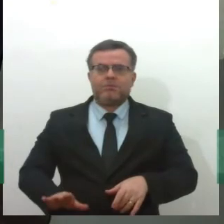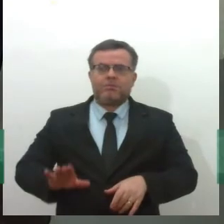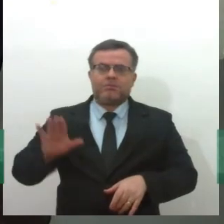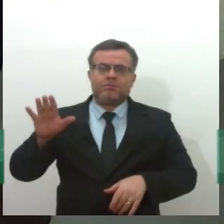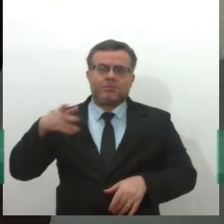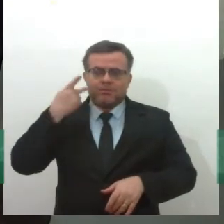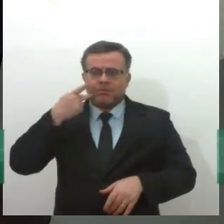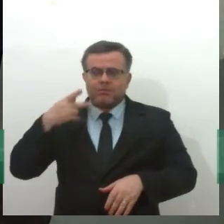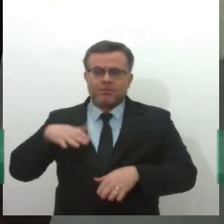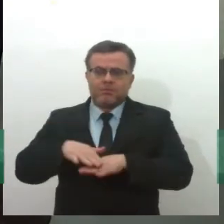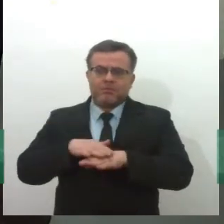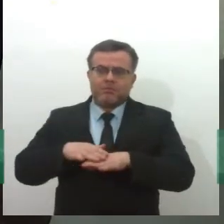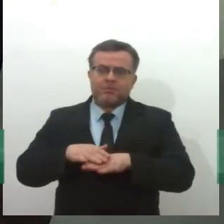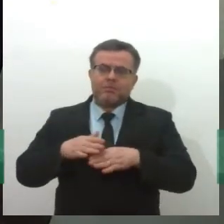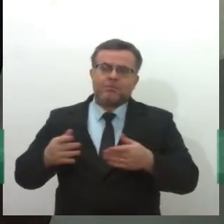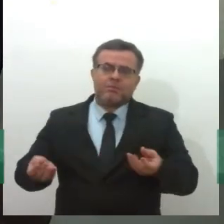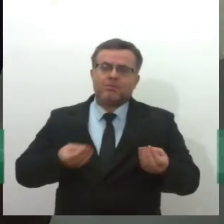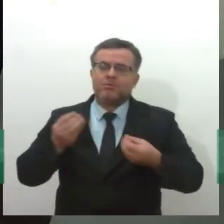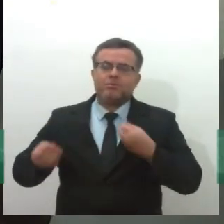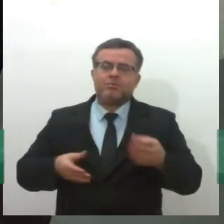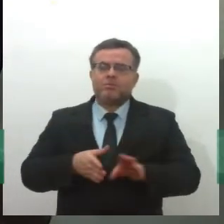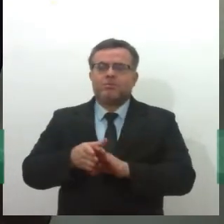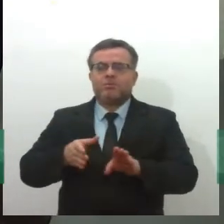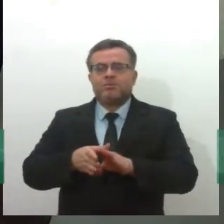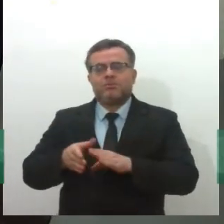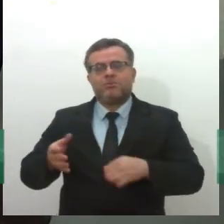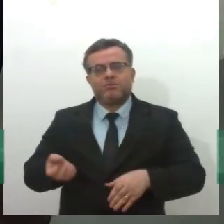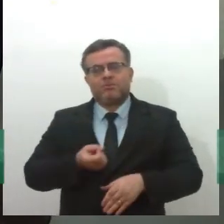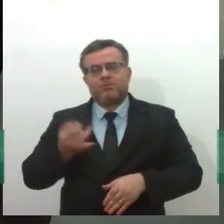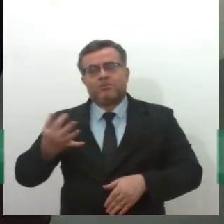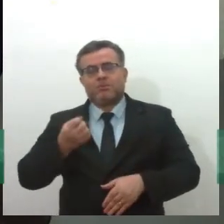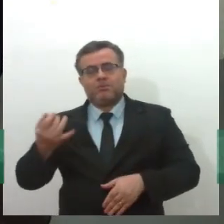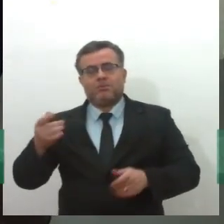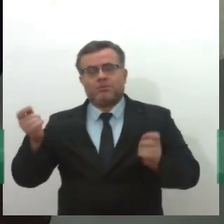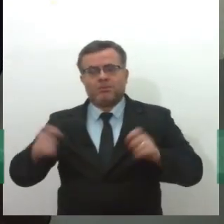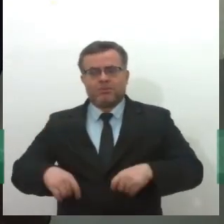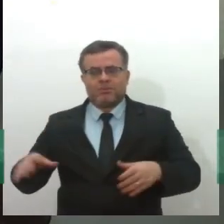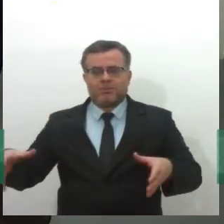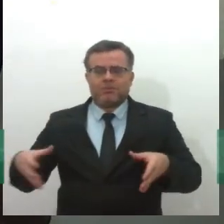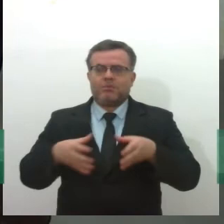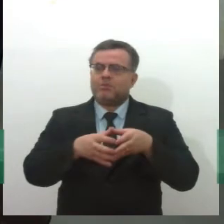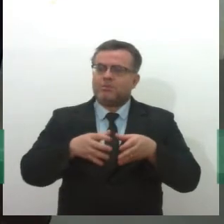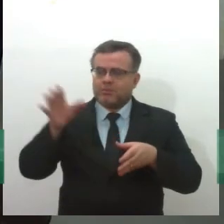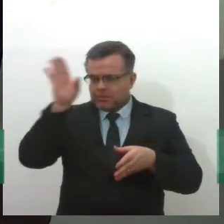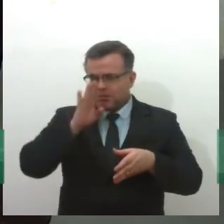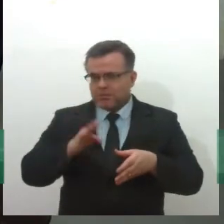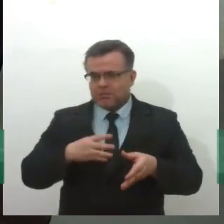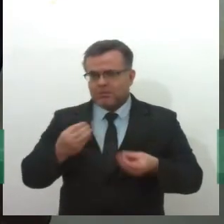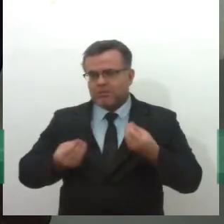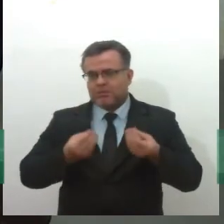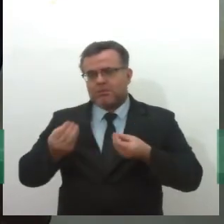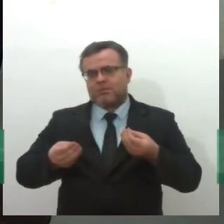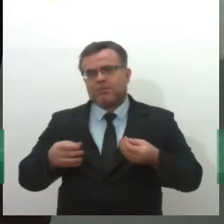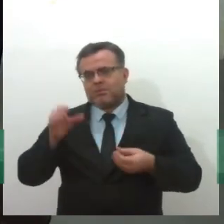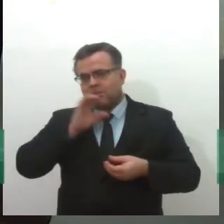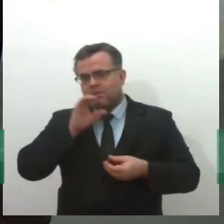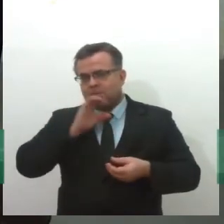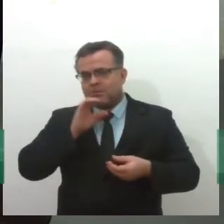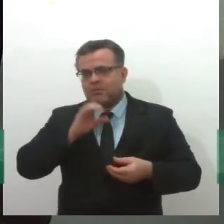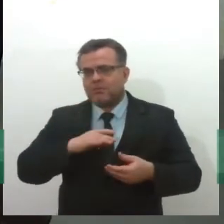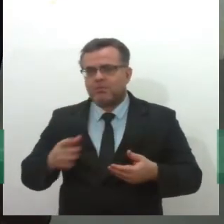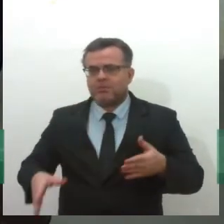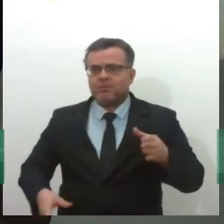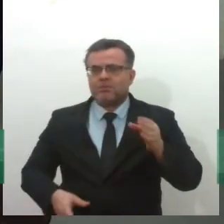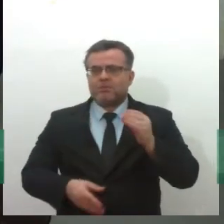razoável entre números de mulheres aí na política e quantidade de mulheres da população brasileira? De forma muito rapidinha, a Hanna já contribuiu